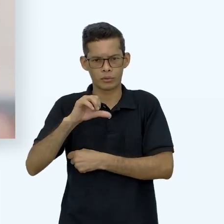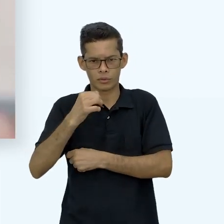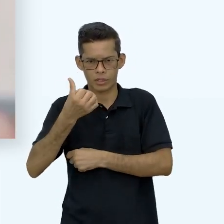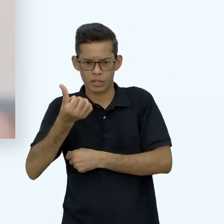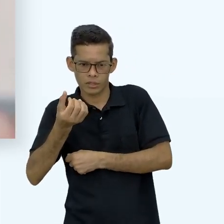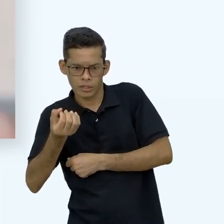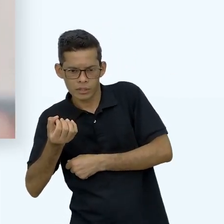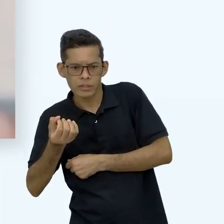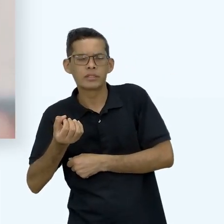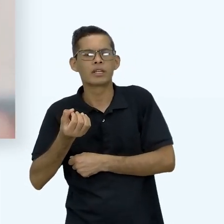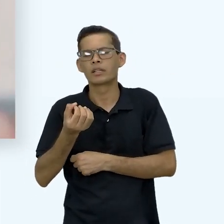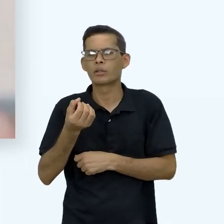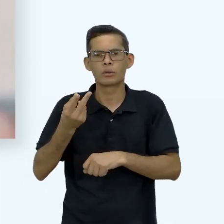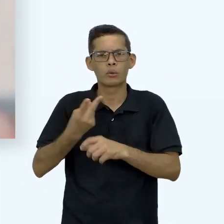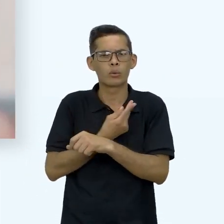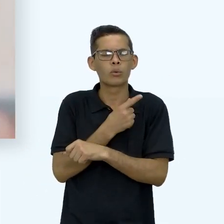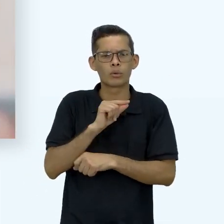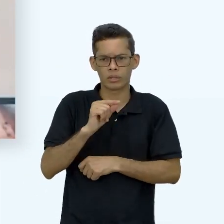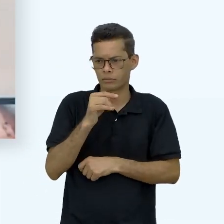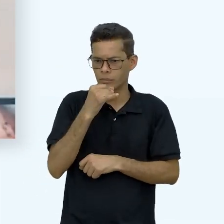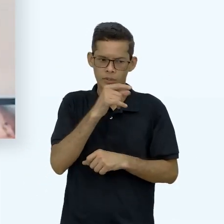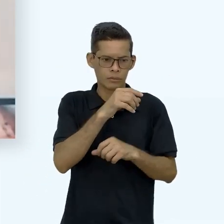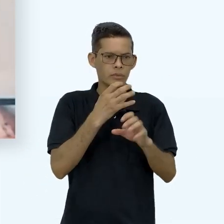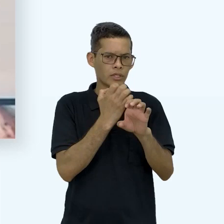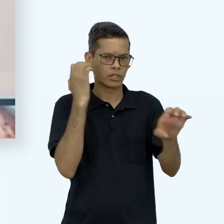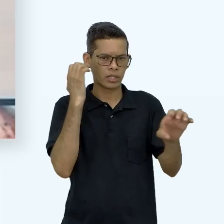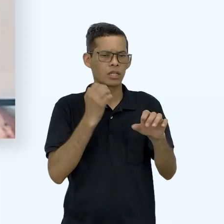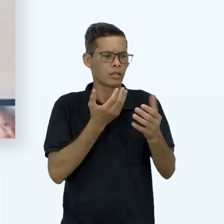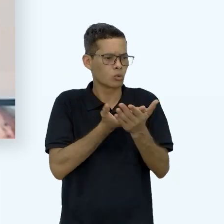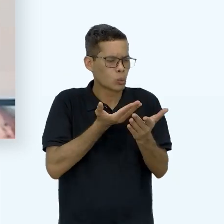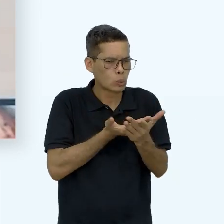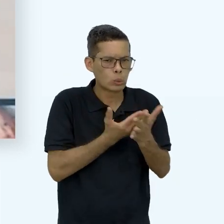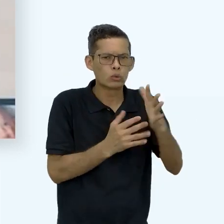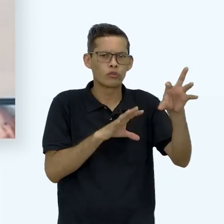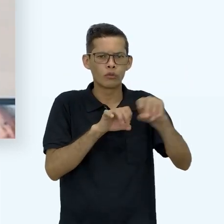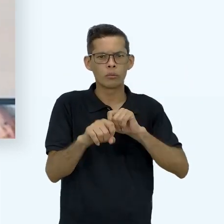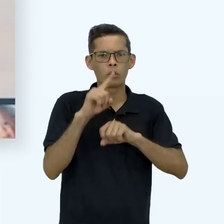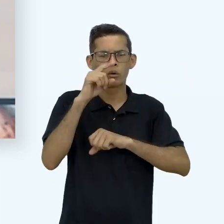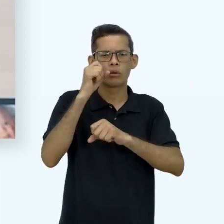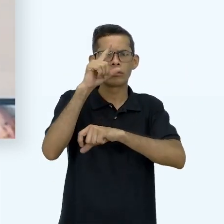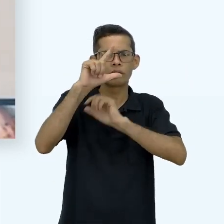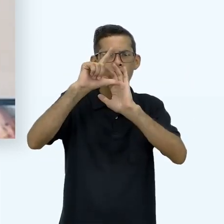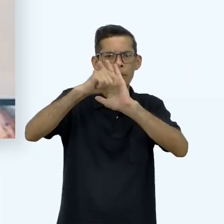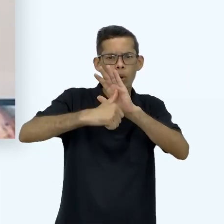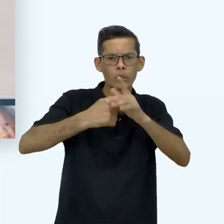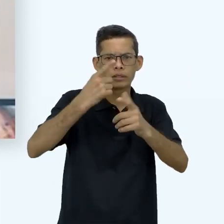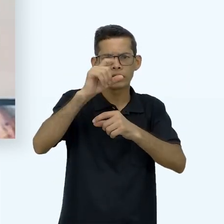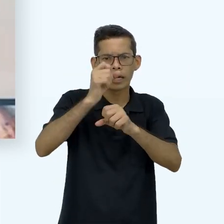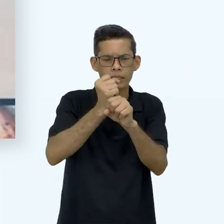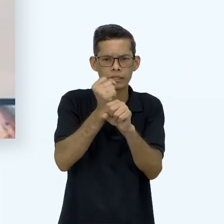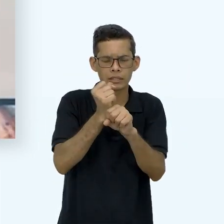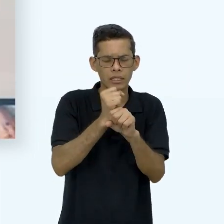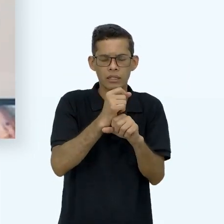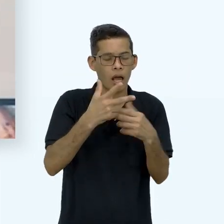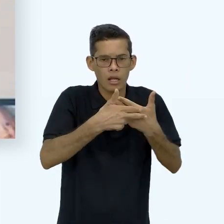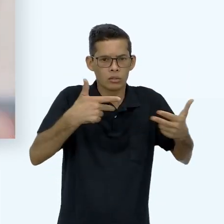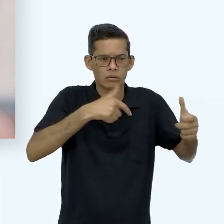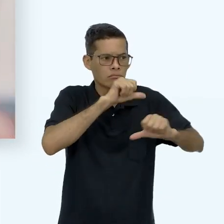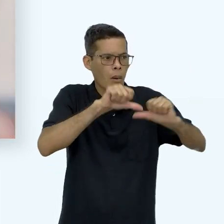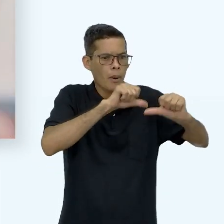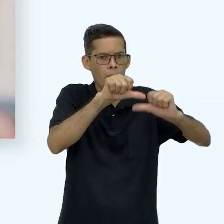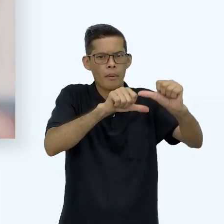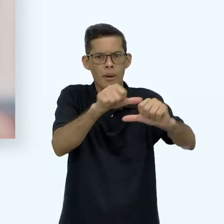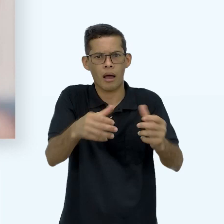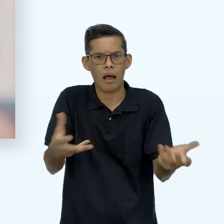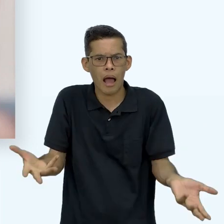muito. Em 10 anos, o que o engenheiro aprendeu na escola, metade daquilo já não era mais como ele tinha aprendido na escola. Atualmente